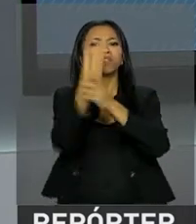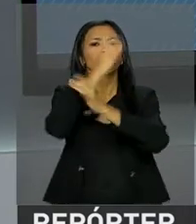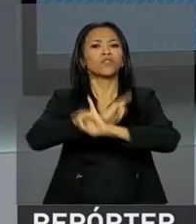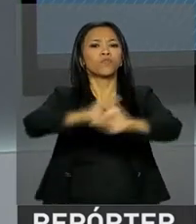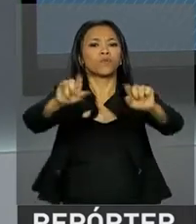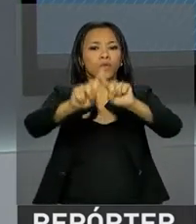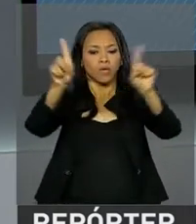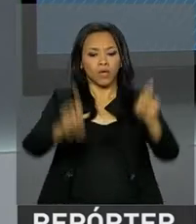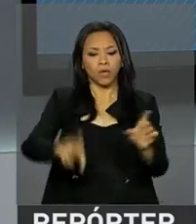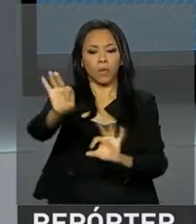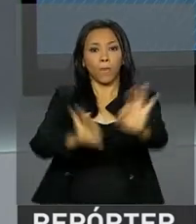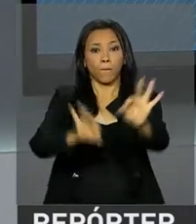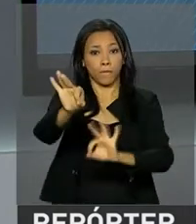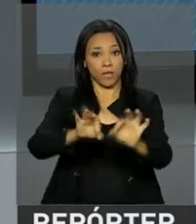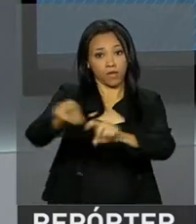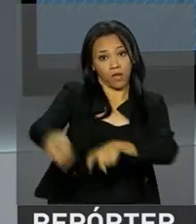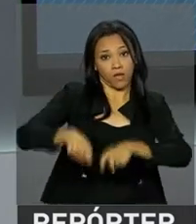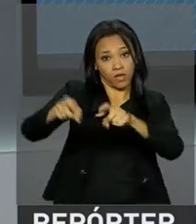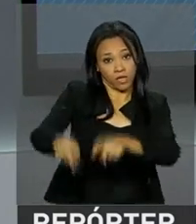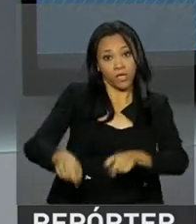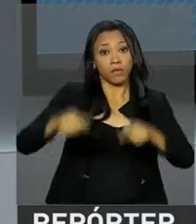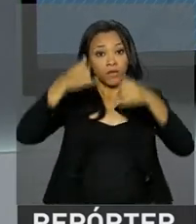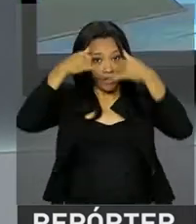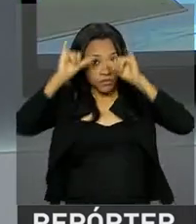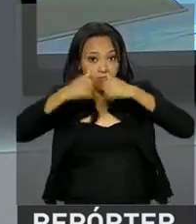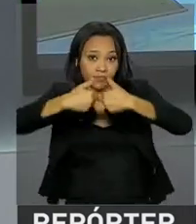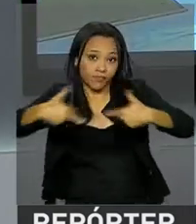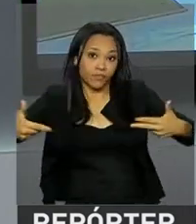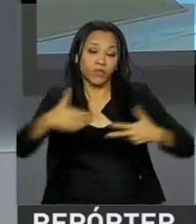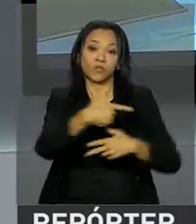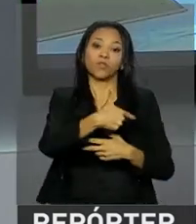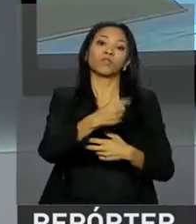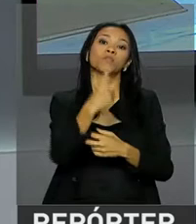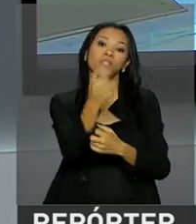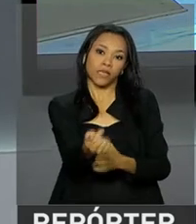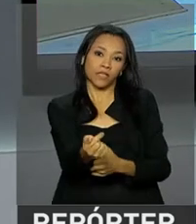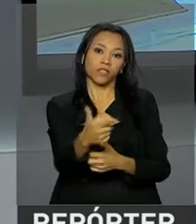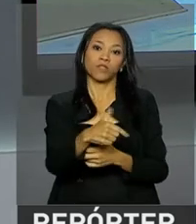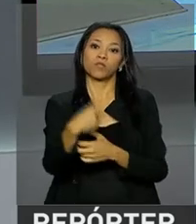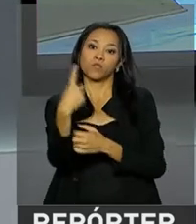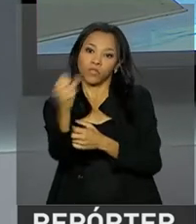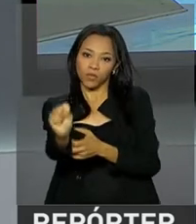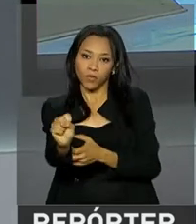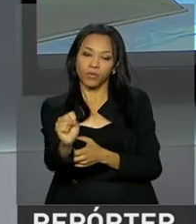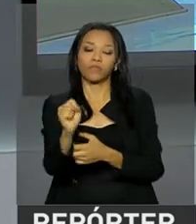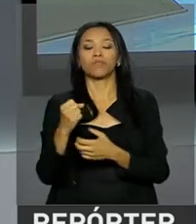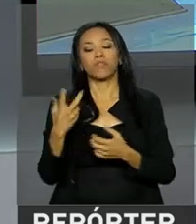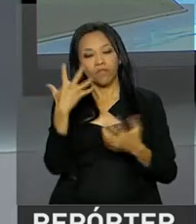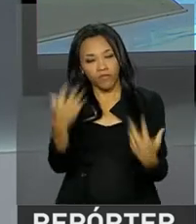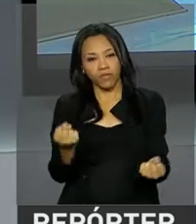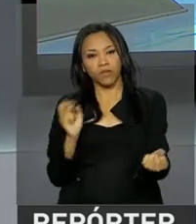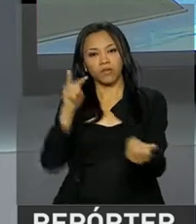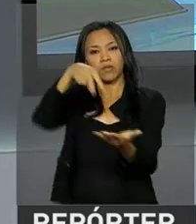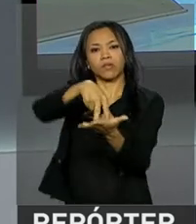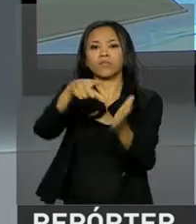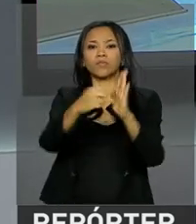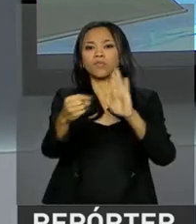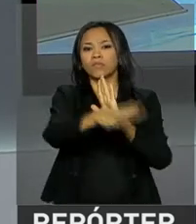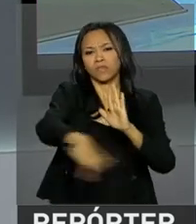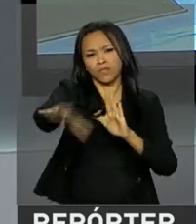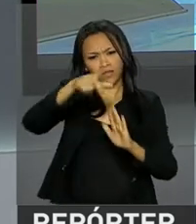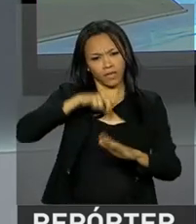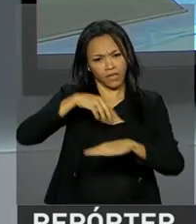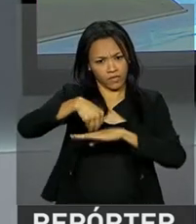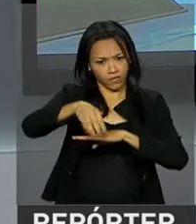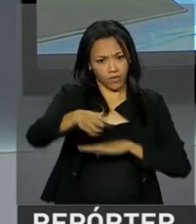Pecuário 2017-2018. Vamos então ao vivo ao Palácio Planalto. Lá está a Gabriela Noronha, que tem as informações para a